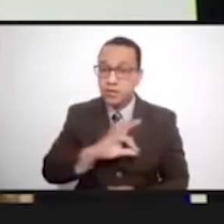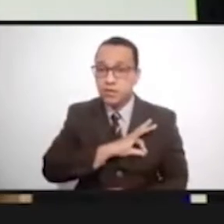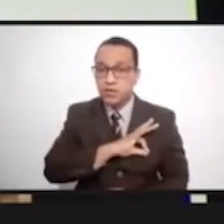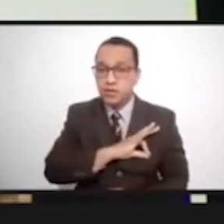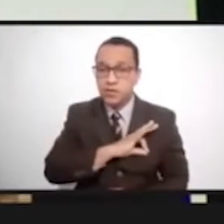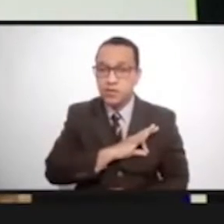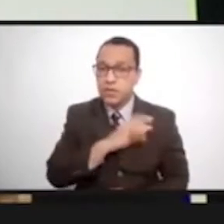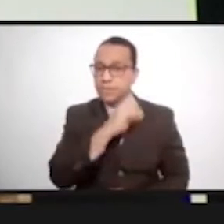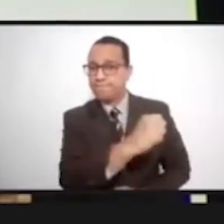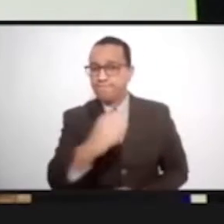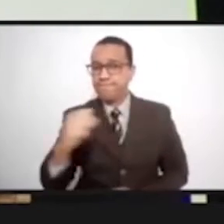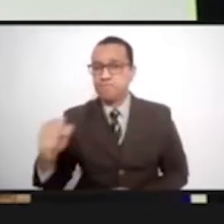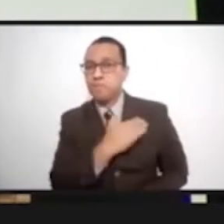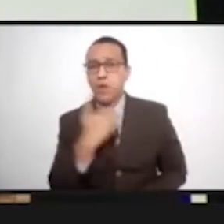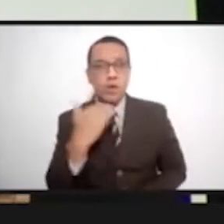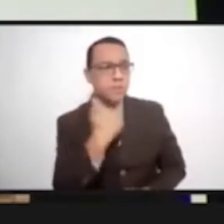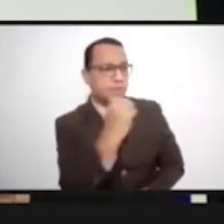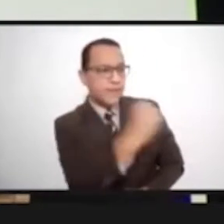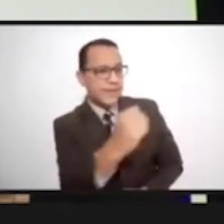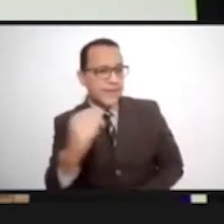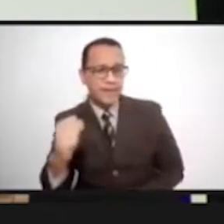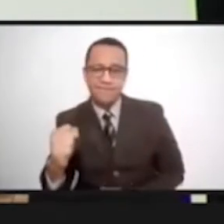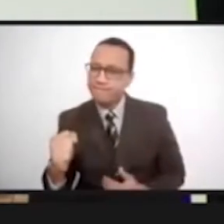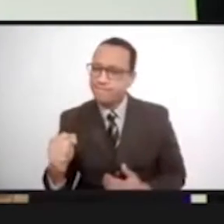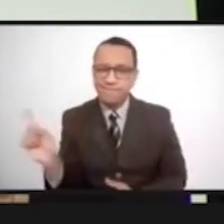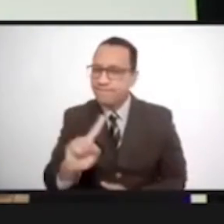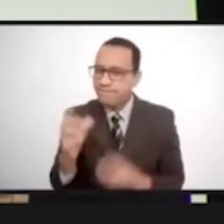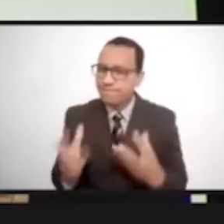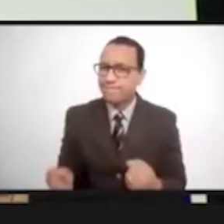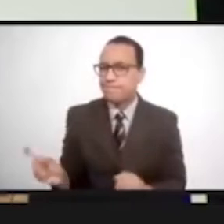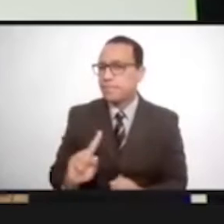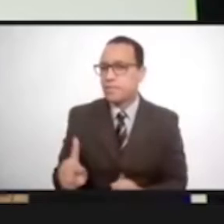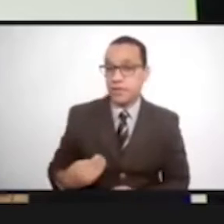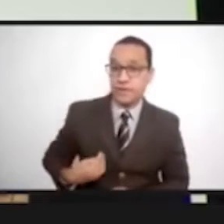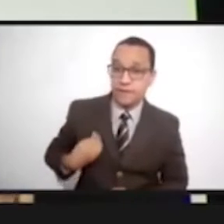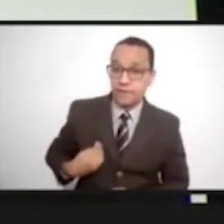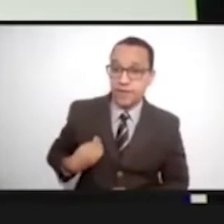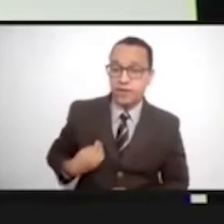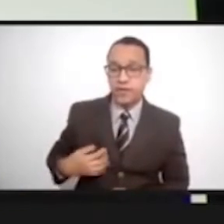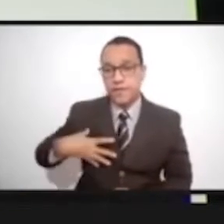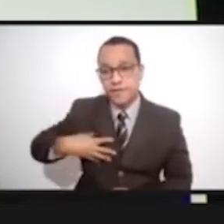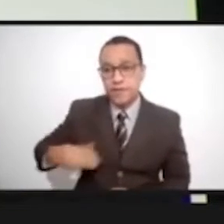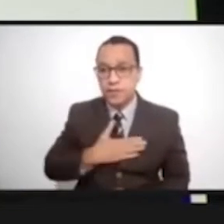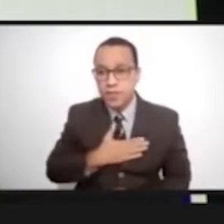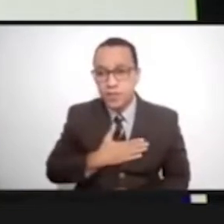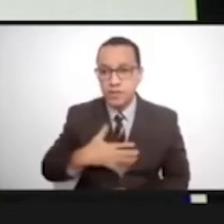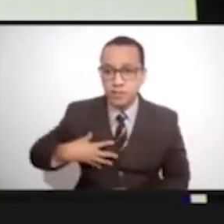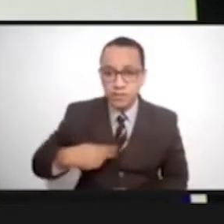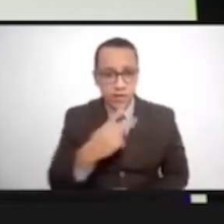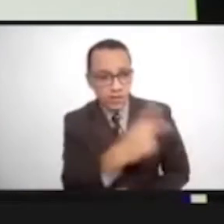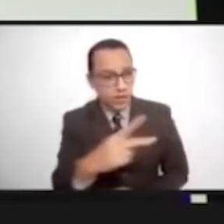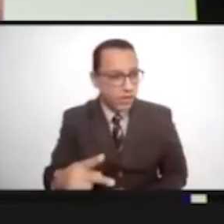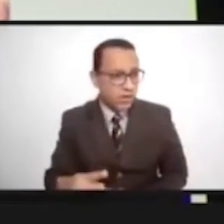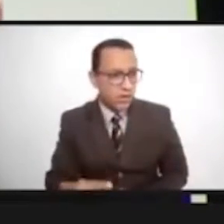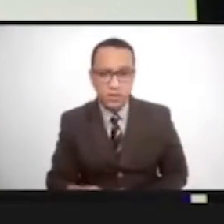pedindo o afastamento e a cassação do vereador Marcos Pacola por quebra de decoro parlamentar, garantiu durante a sessão